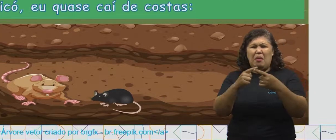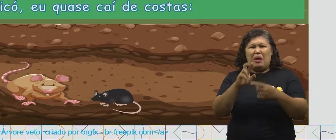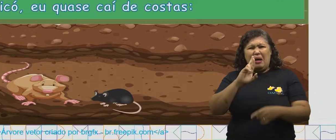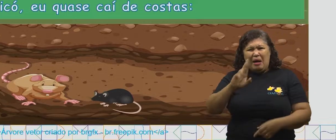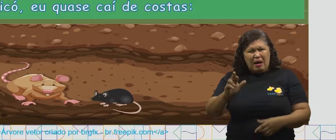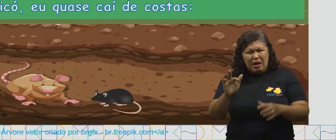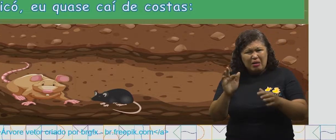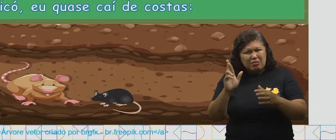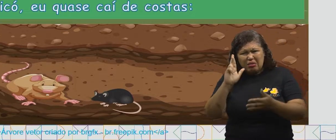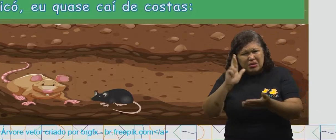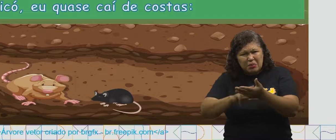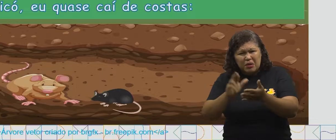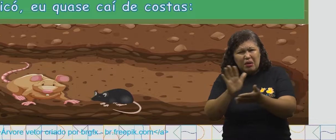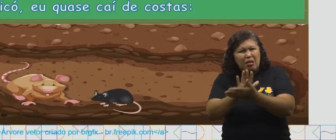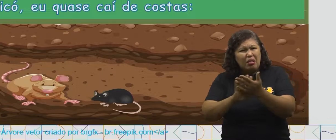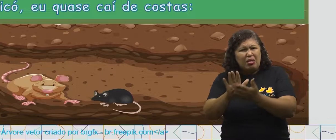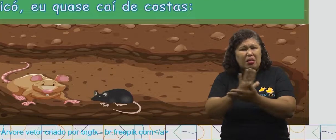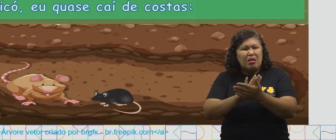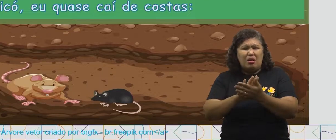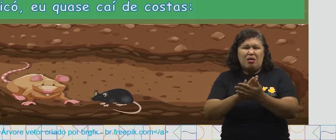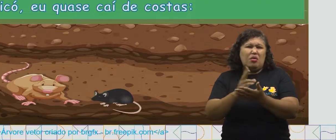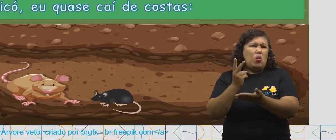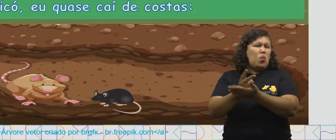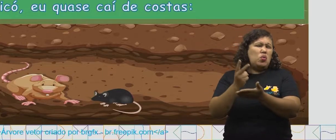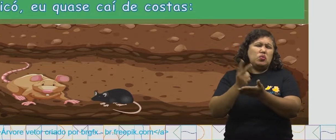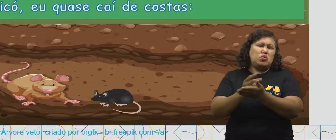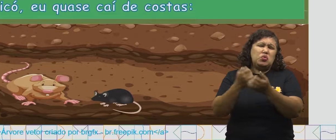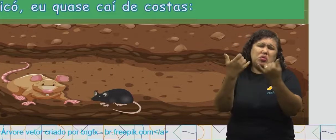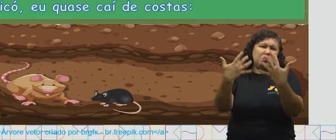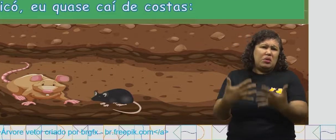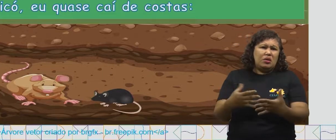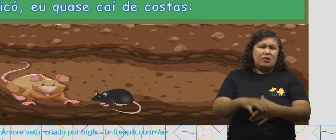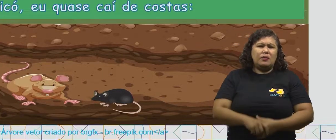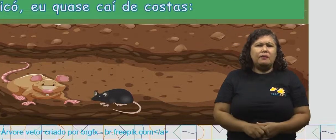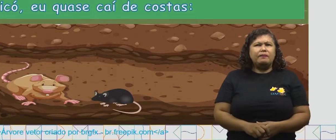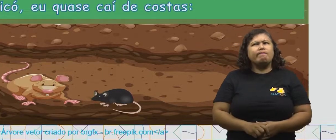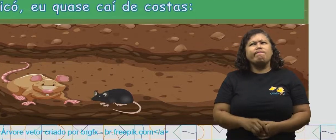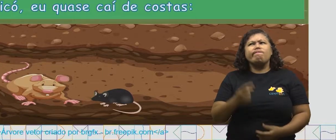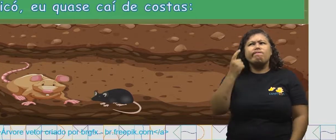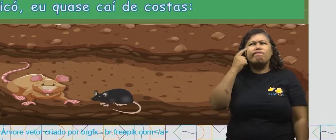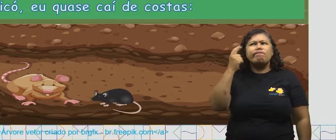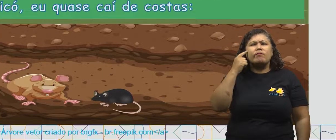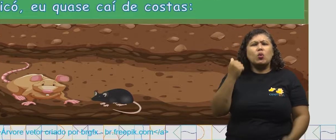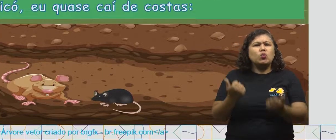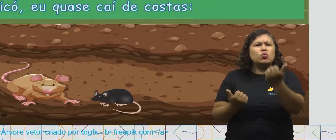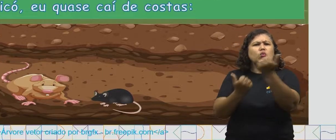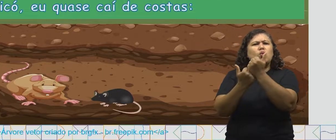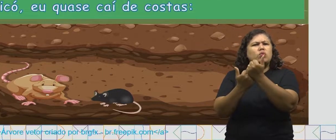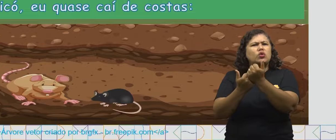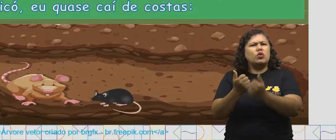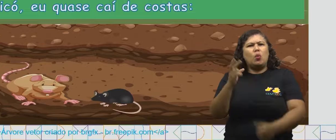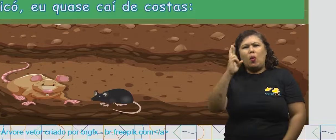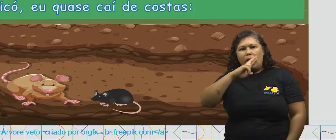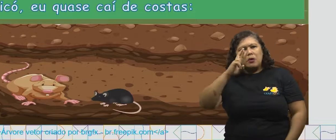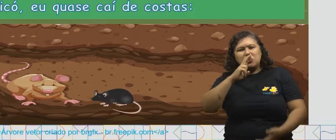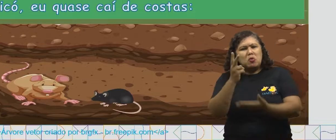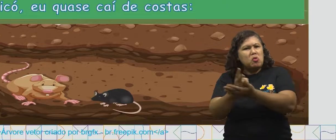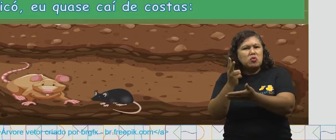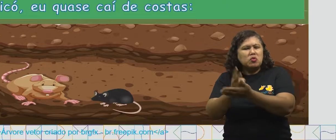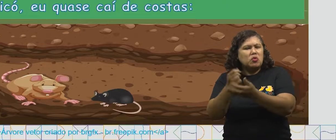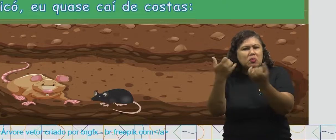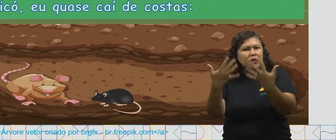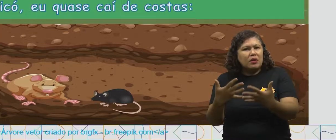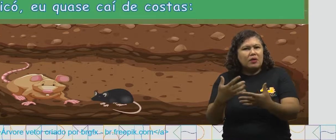respondendo uma pergunta, e sim continua falando. E se colocássemos o ratinho continuou? Seria bem